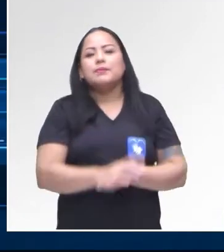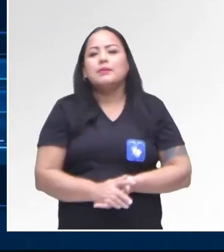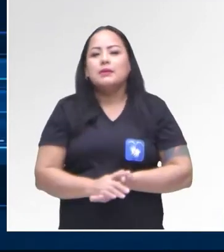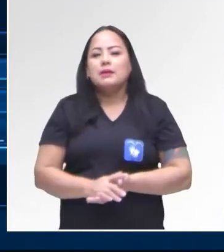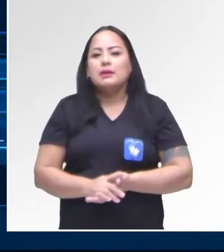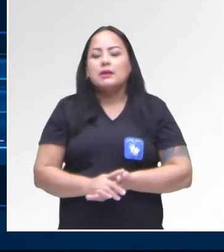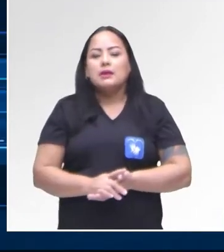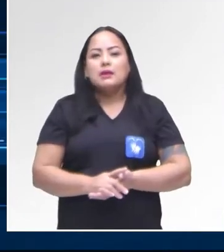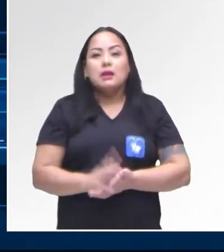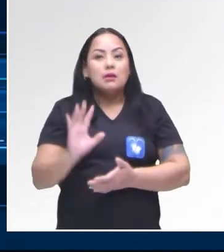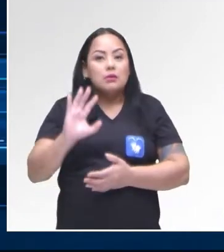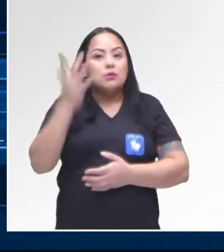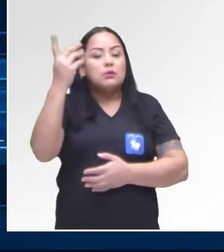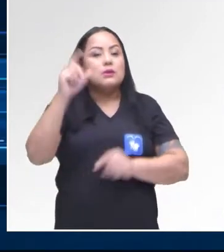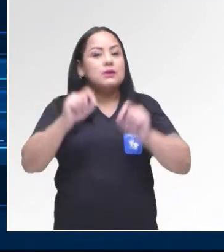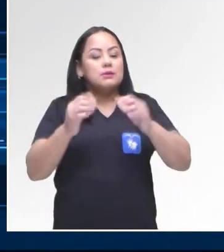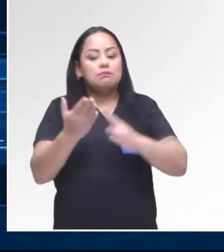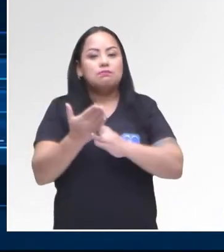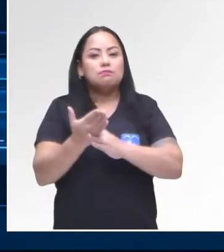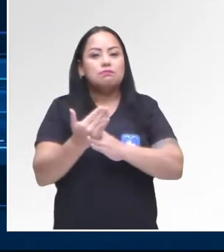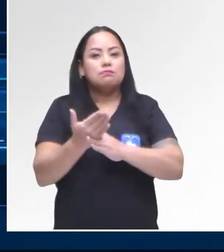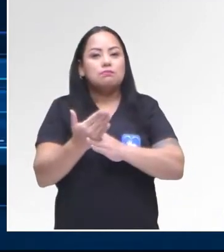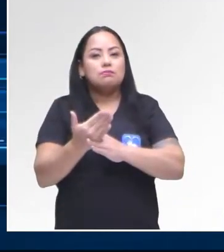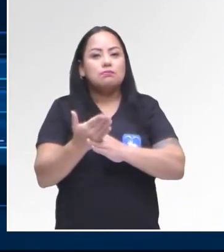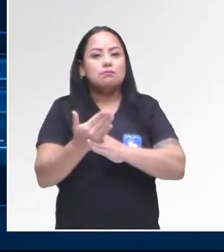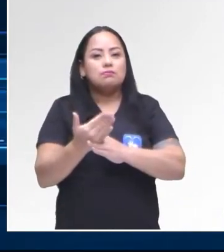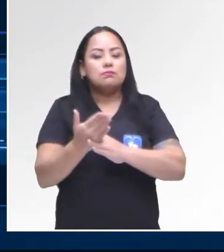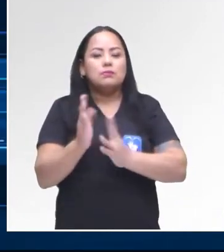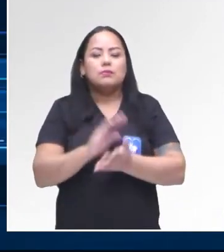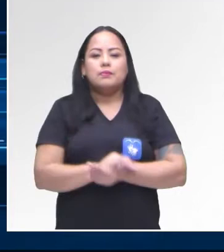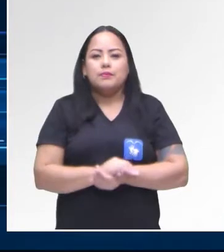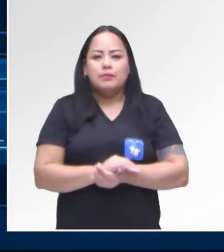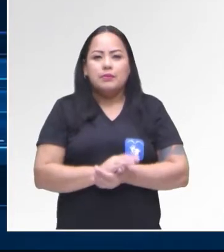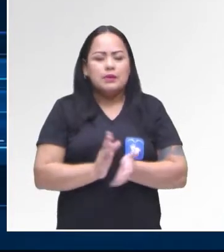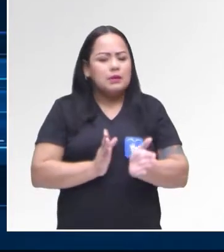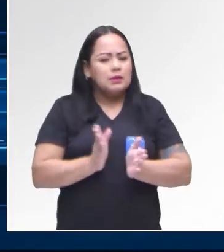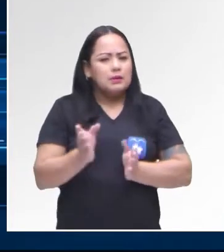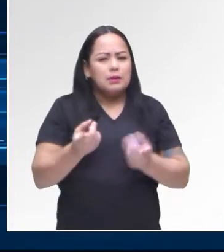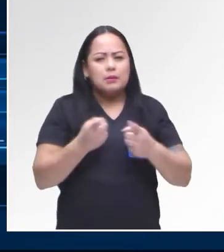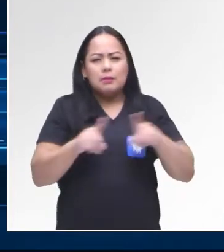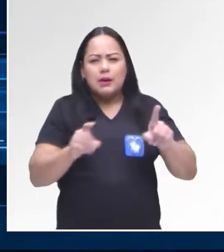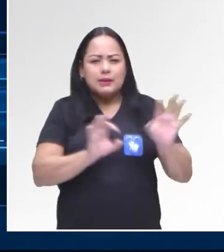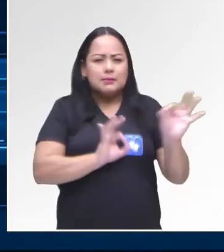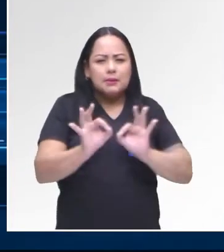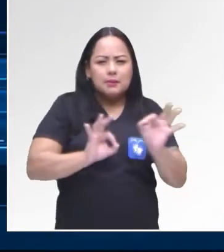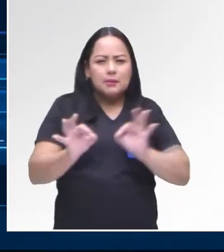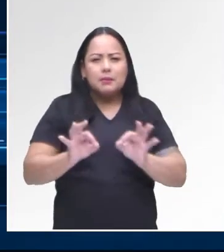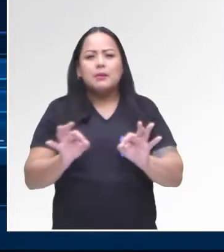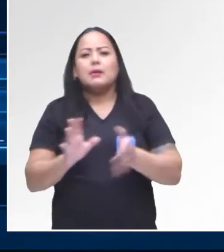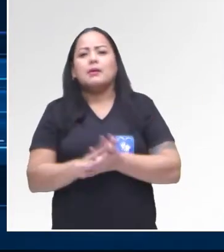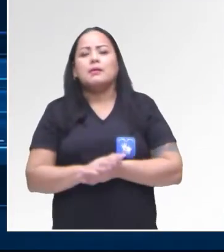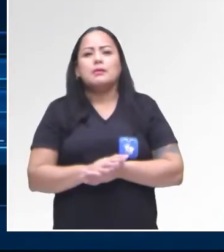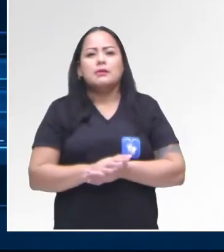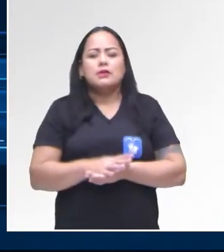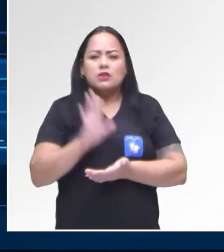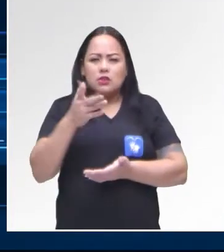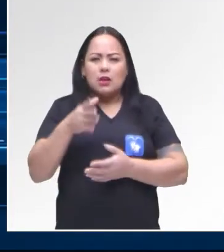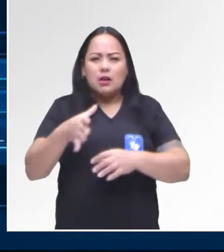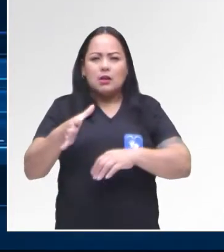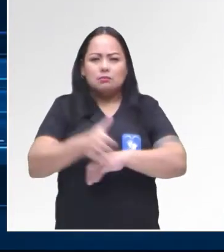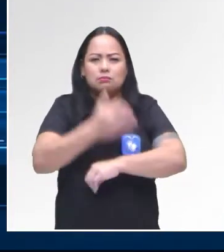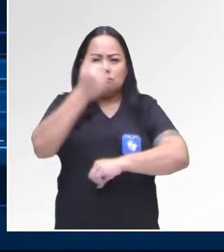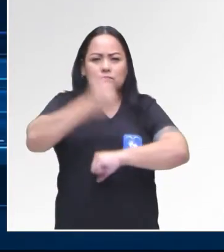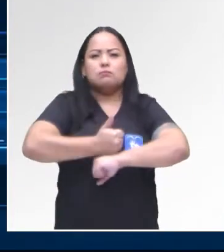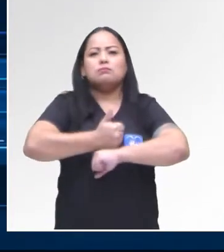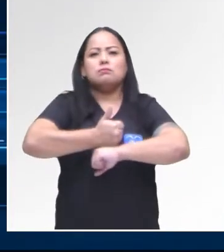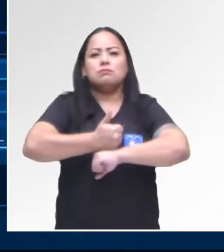outro momento depois, que é o barroco. Já uma coisa mais constituída, povoados mais firmados, não é isso? A